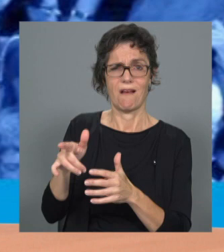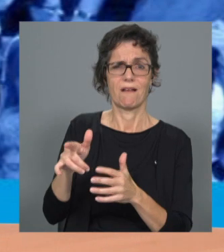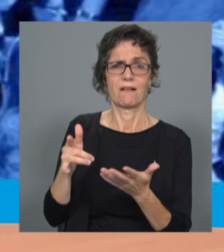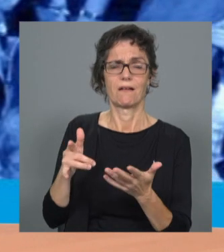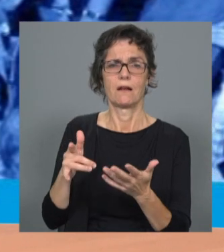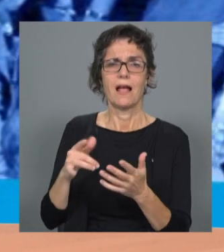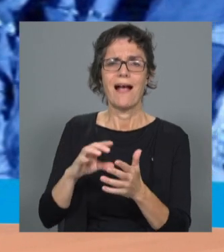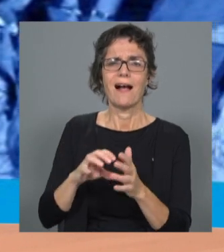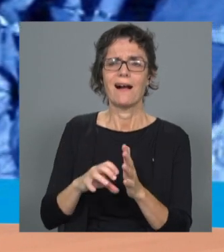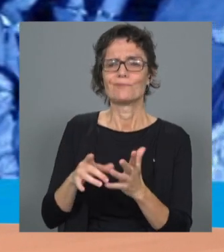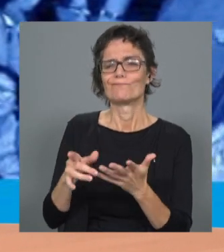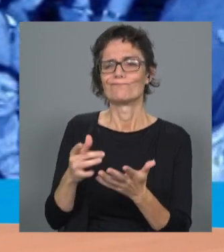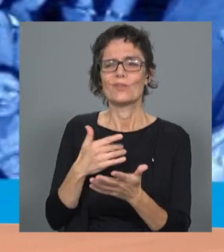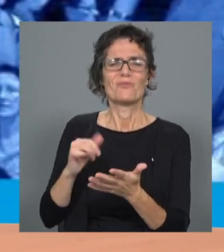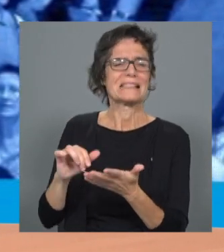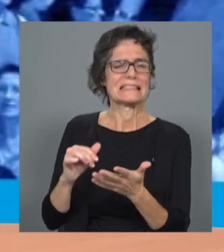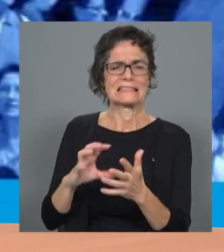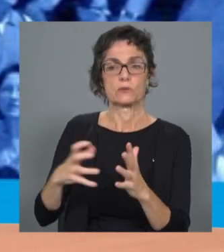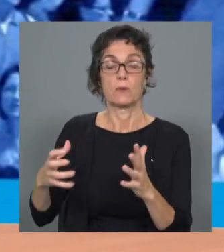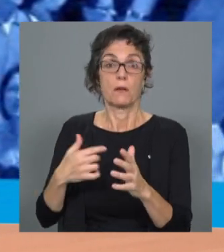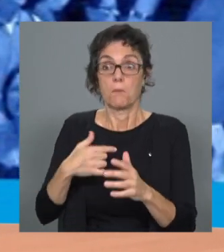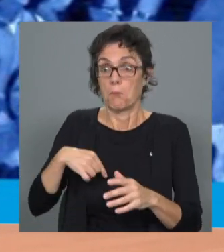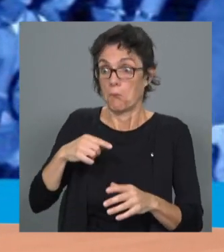condição de saúde já complicada, nós não sabíamos,